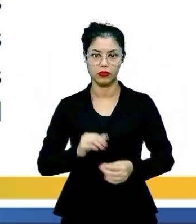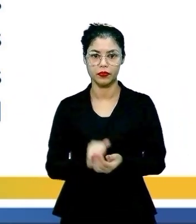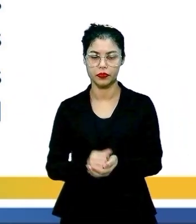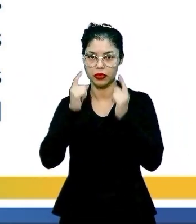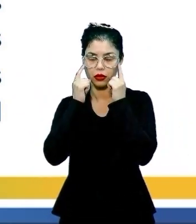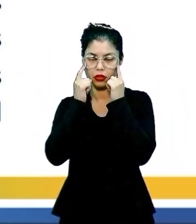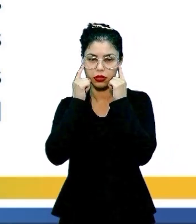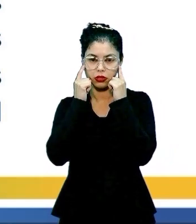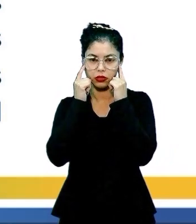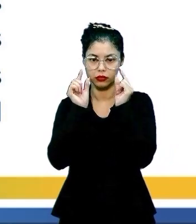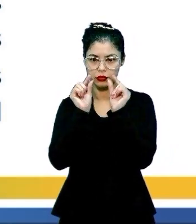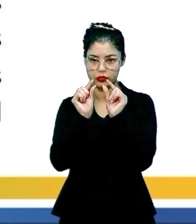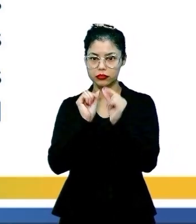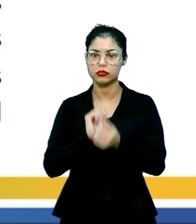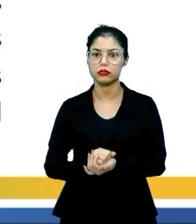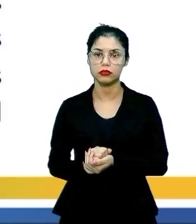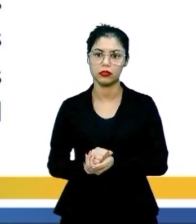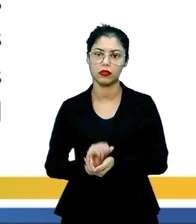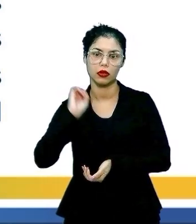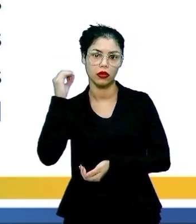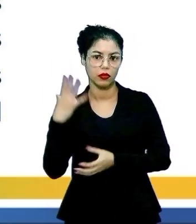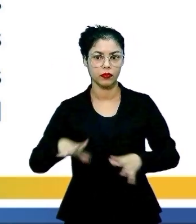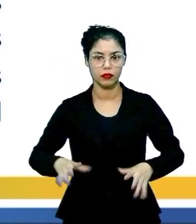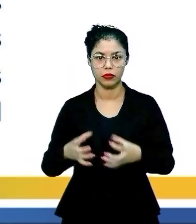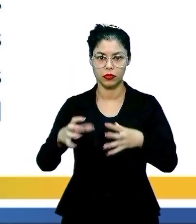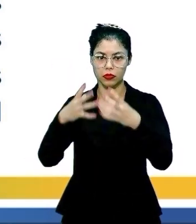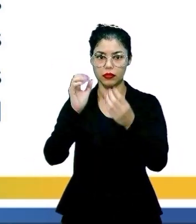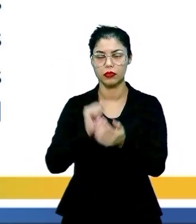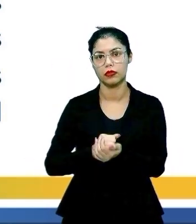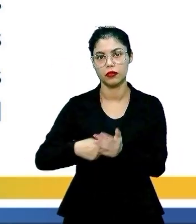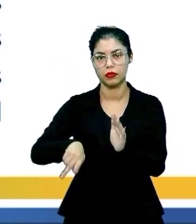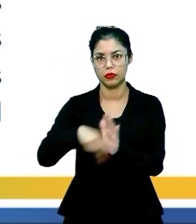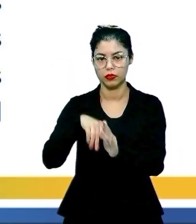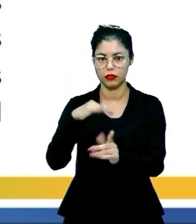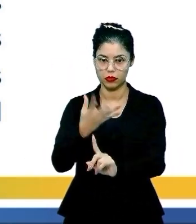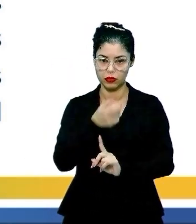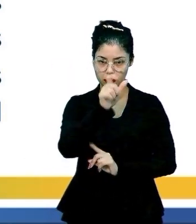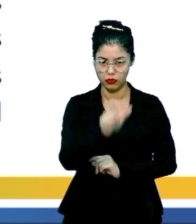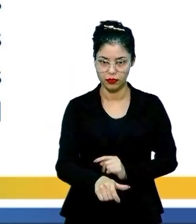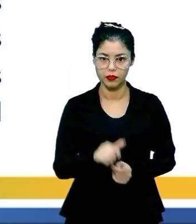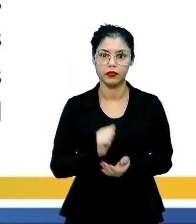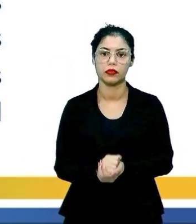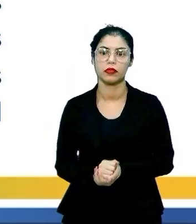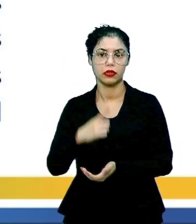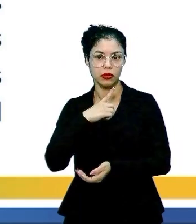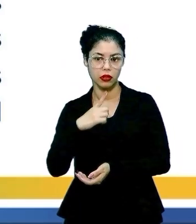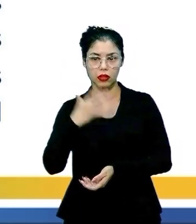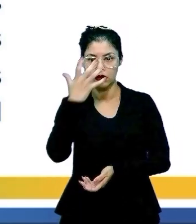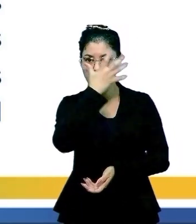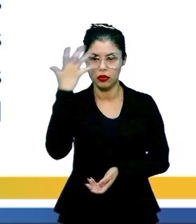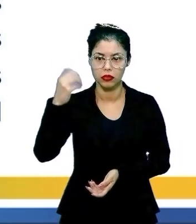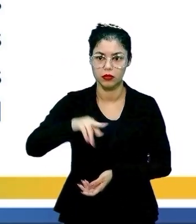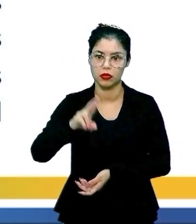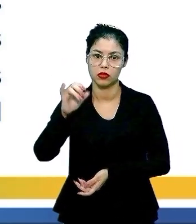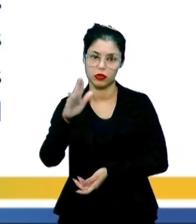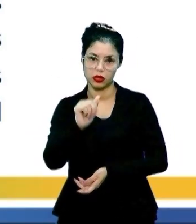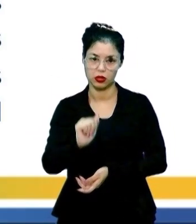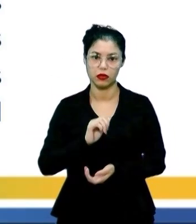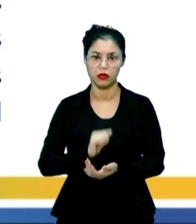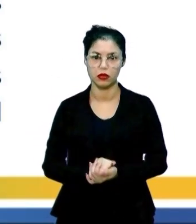os olhos levemente puxados, traços recorrentes nas esculturas do artista. Essas esculturas têm